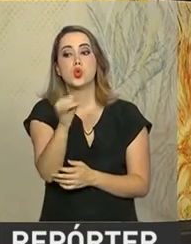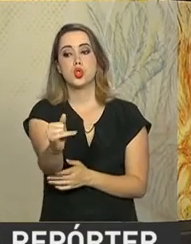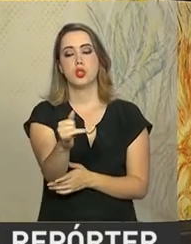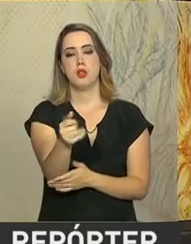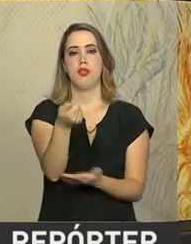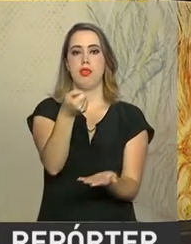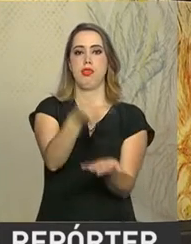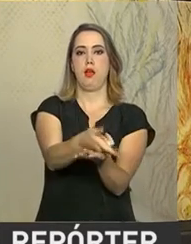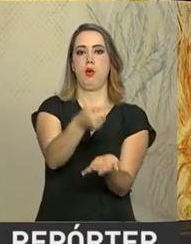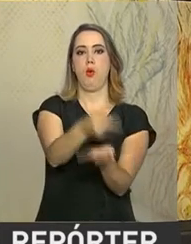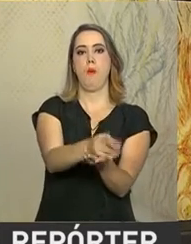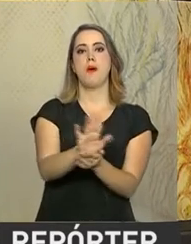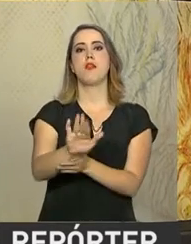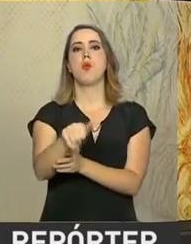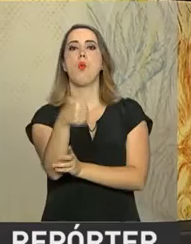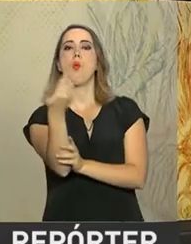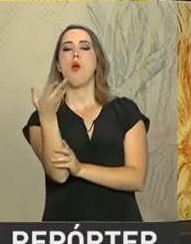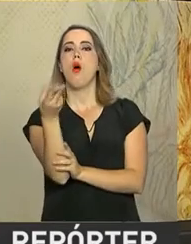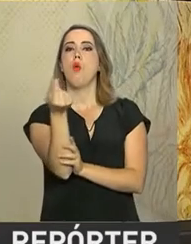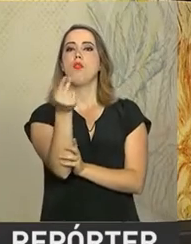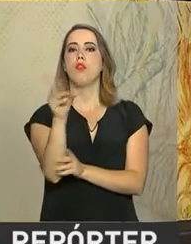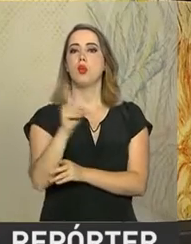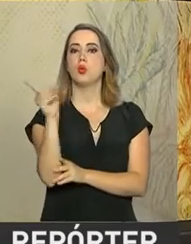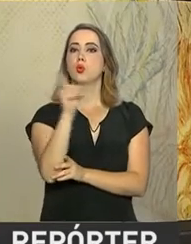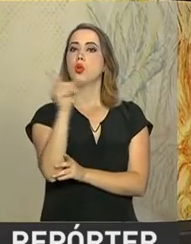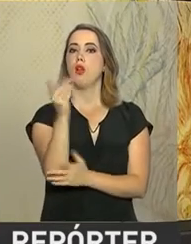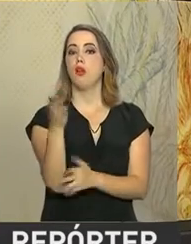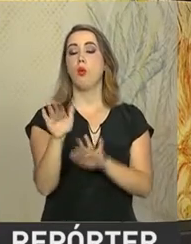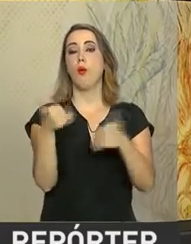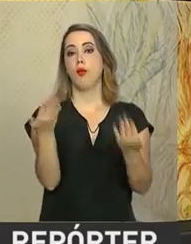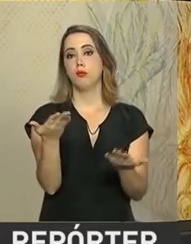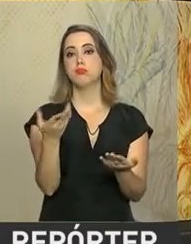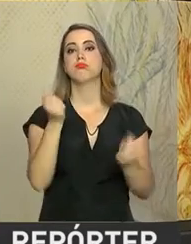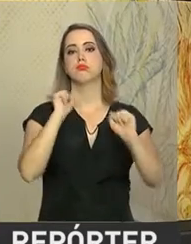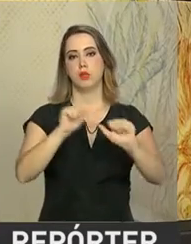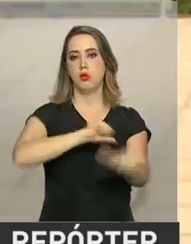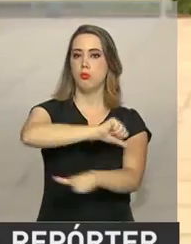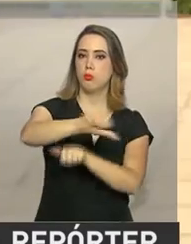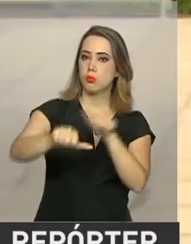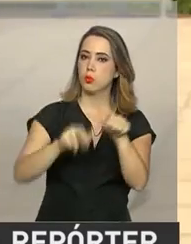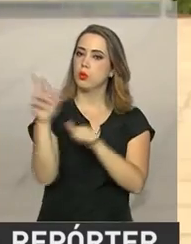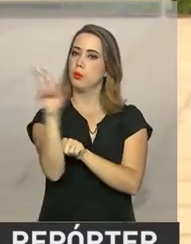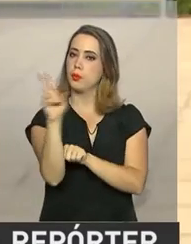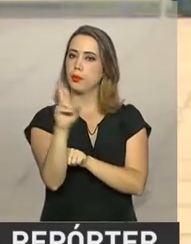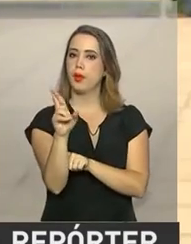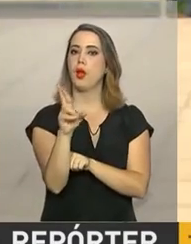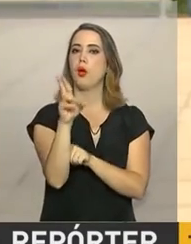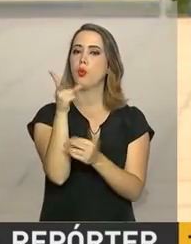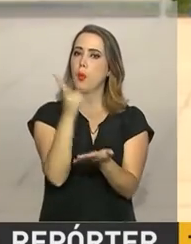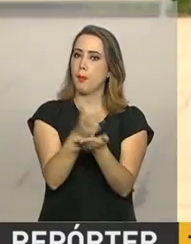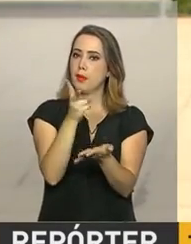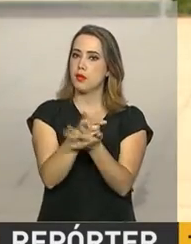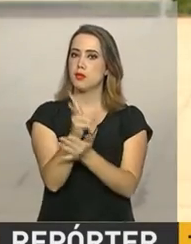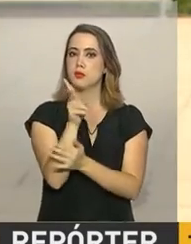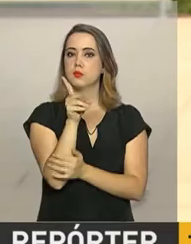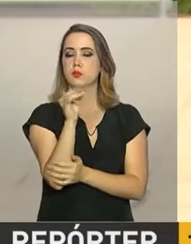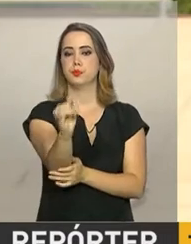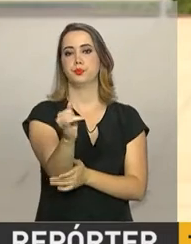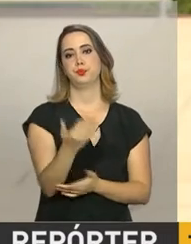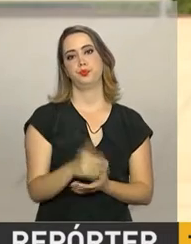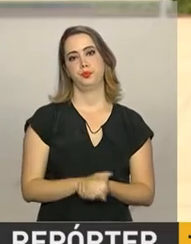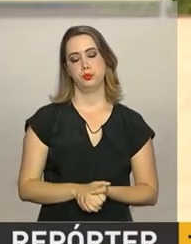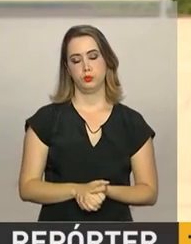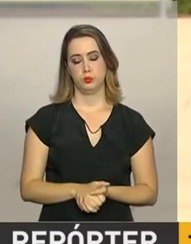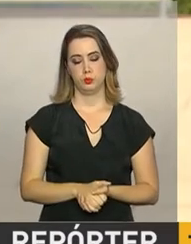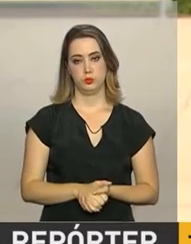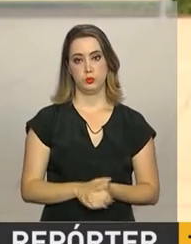dia eo valor da mercadoria que está comprando vai ser paga na convenção daquele dia com a mudança os brasileiros passam a ter duas